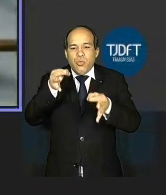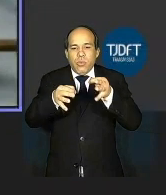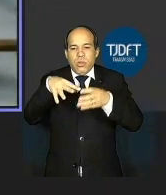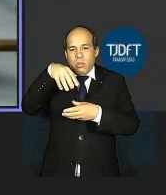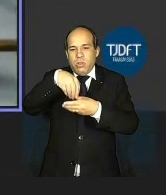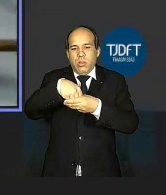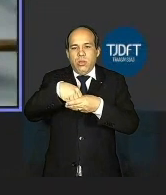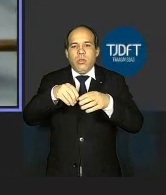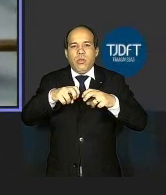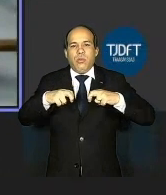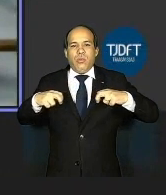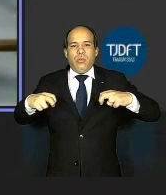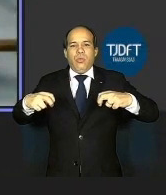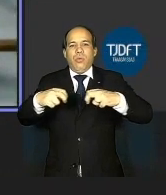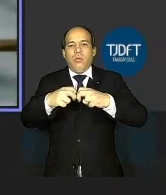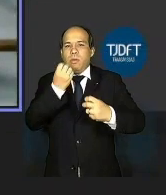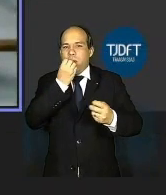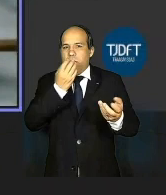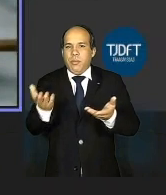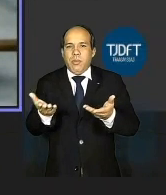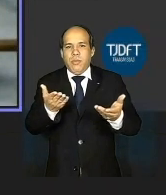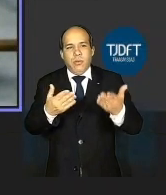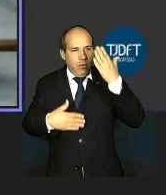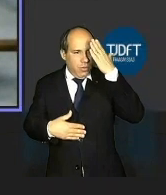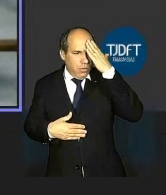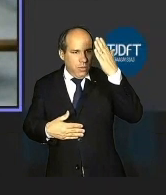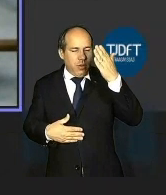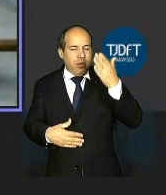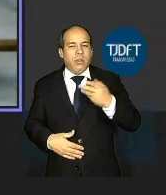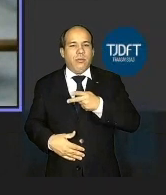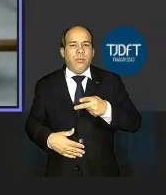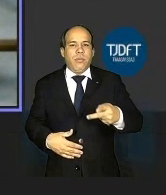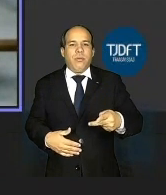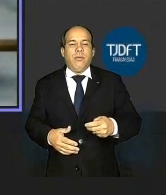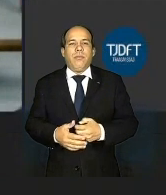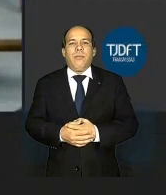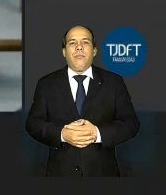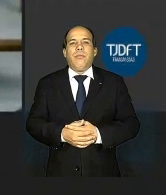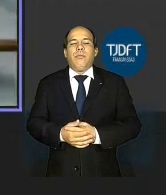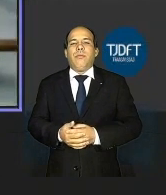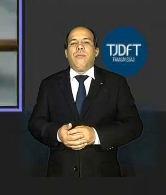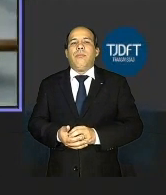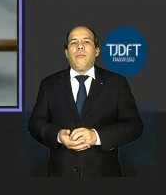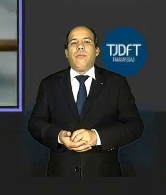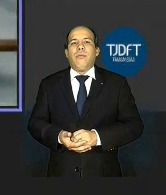aos julgados do nosso colegiado. Seja muito bem-vindo. Obrigado. Obrigado, senhor presidente.